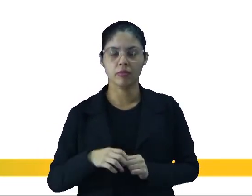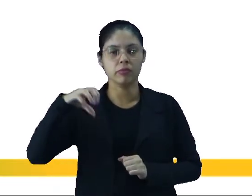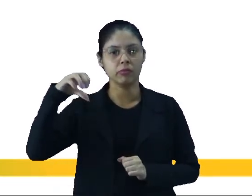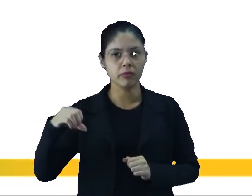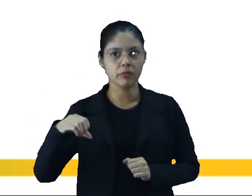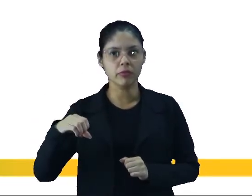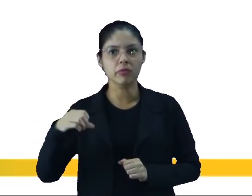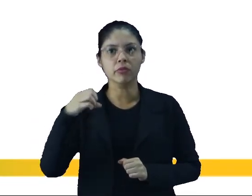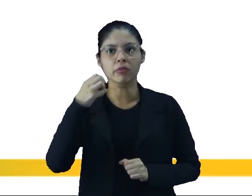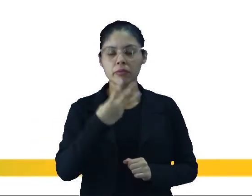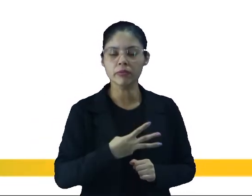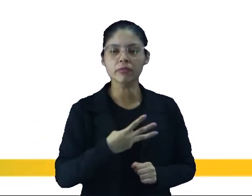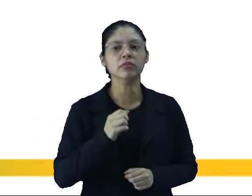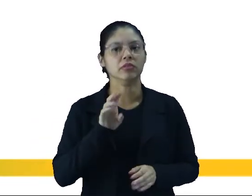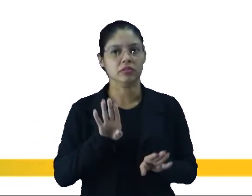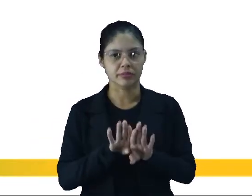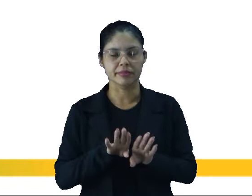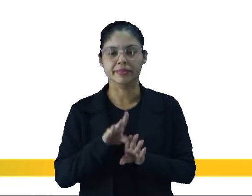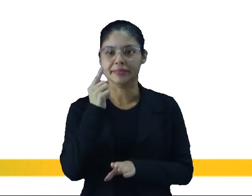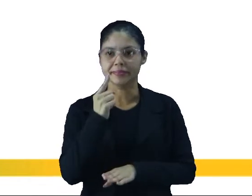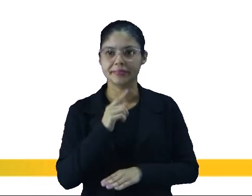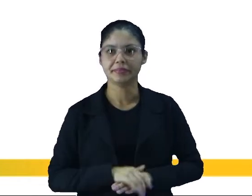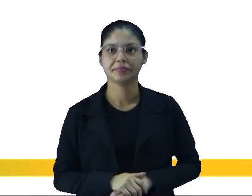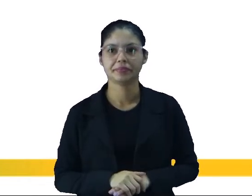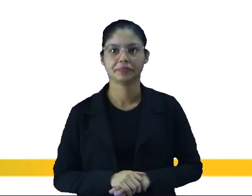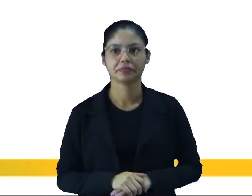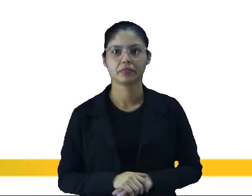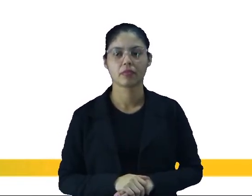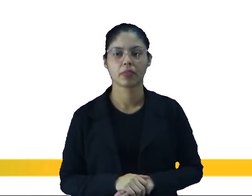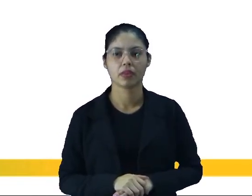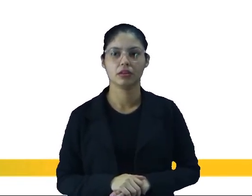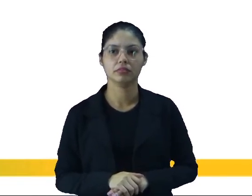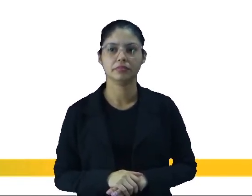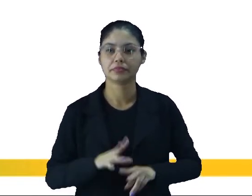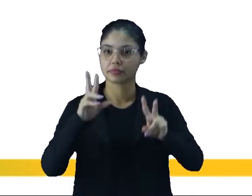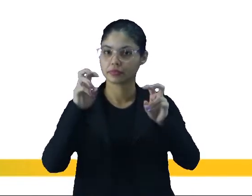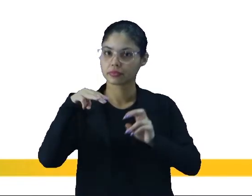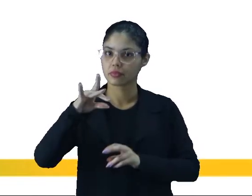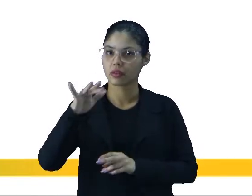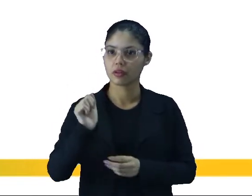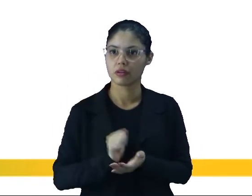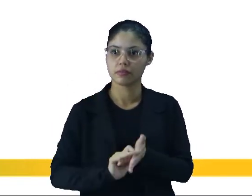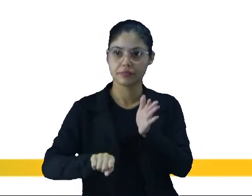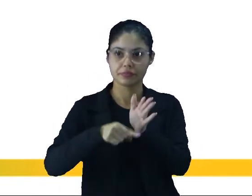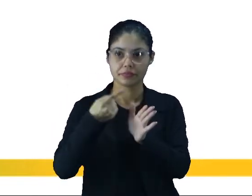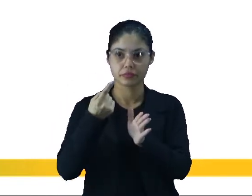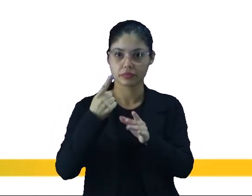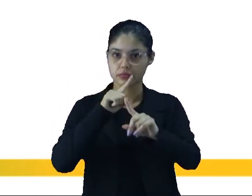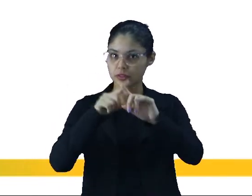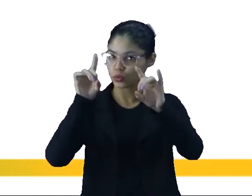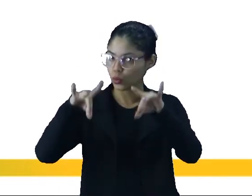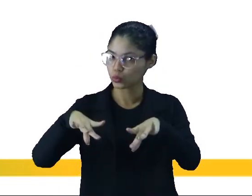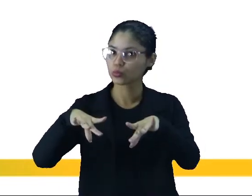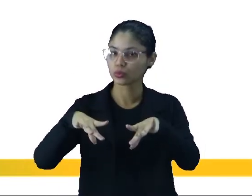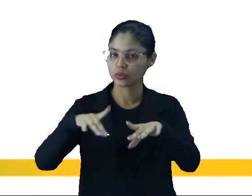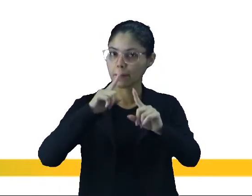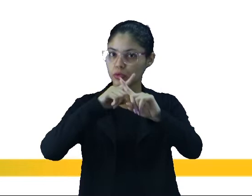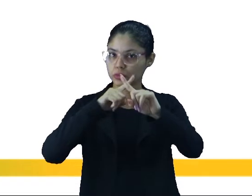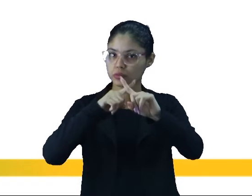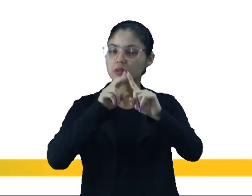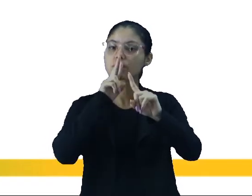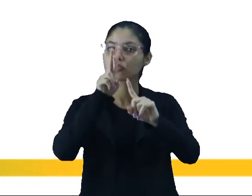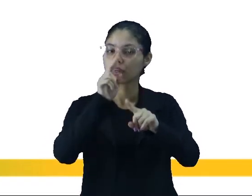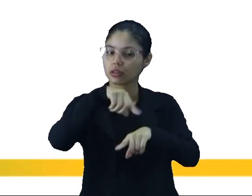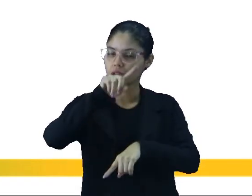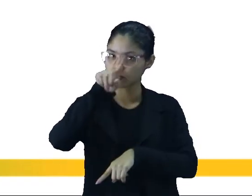pelo segundo, que também vai dar a mesma coisa, tá? Termo médio é pegar o primeiro vezes o último, multiplicar e